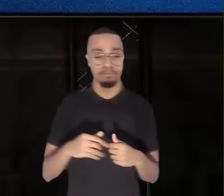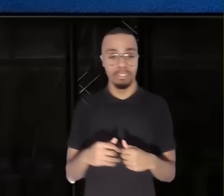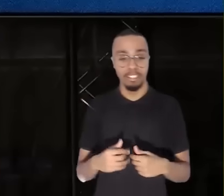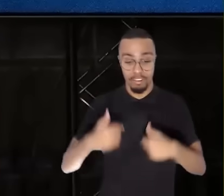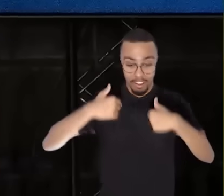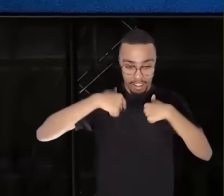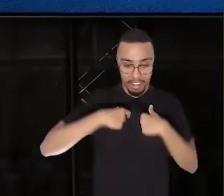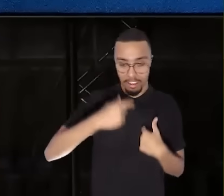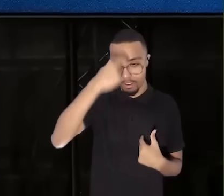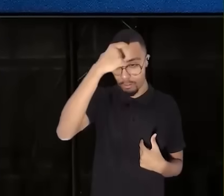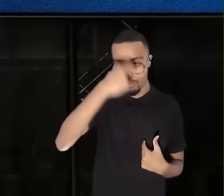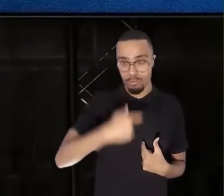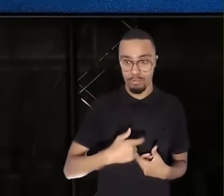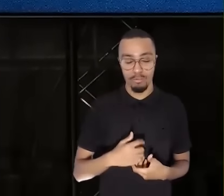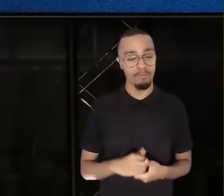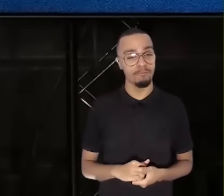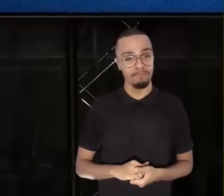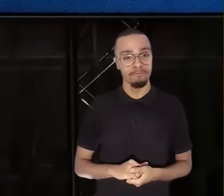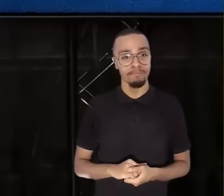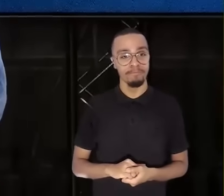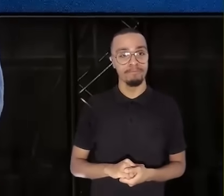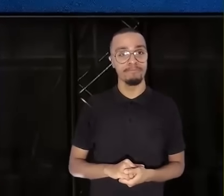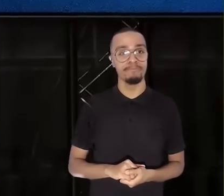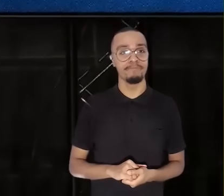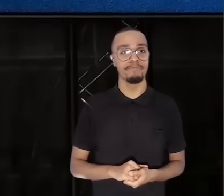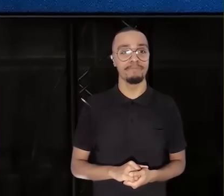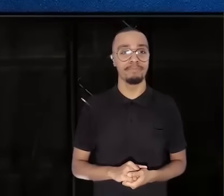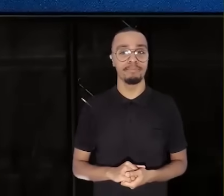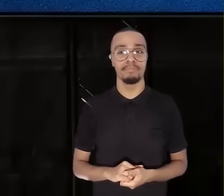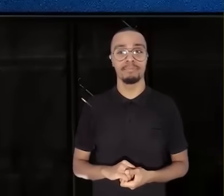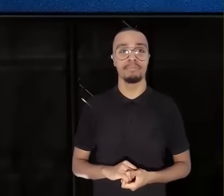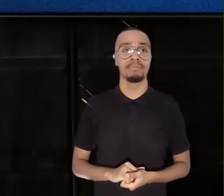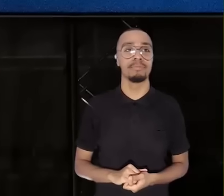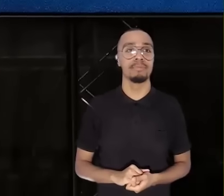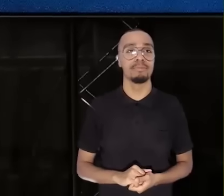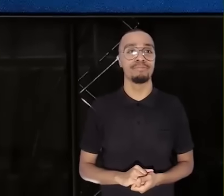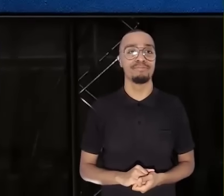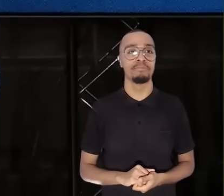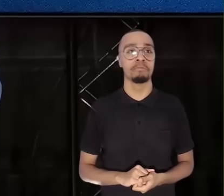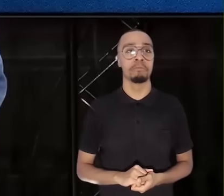eu sou, me enviou. Curve a sua cabeça.